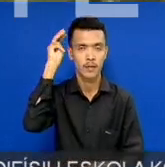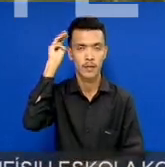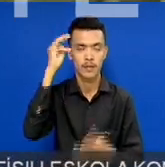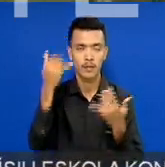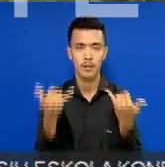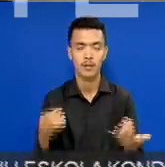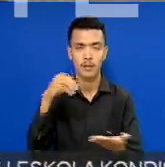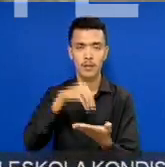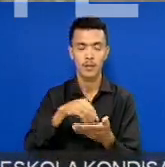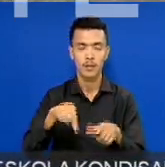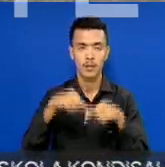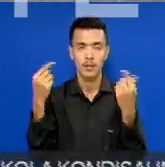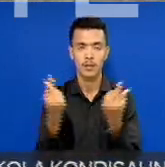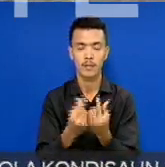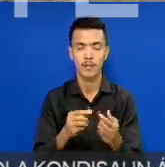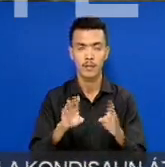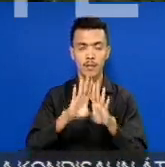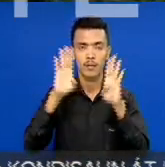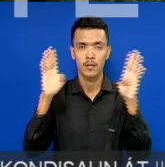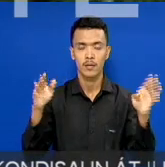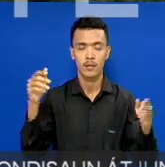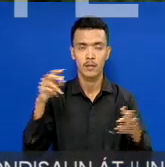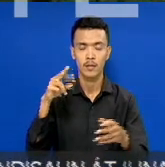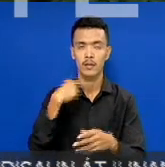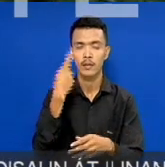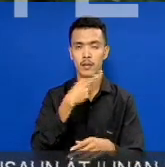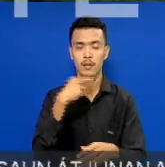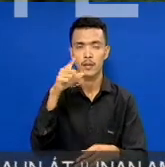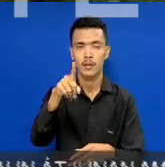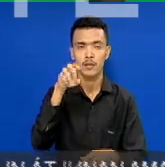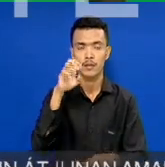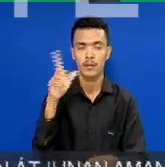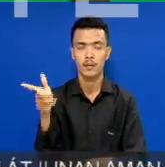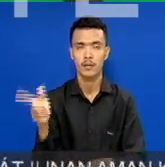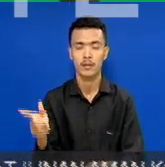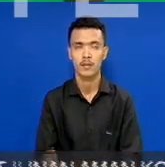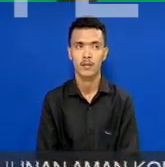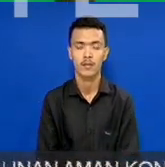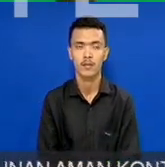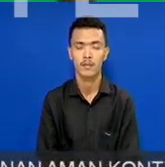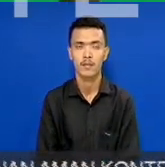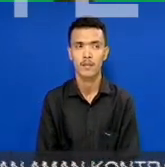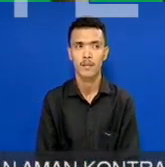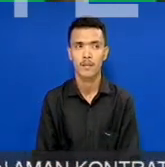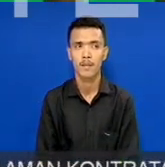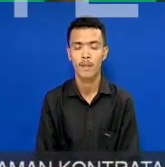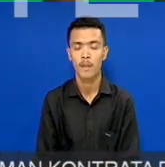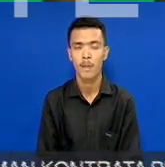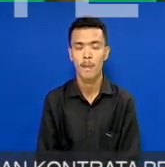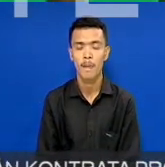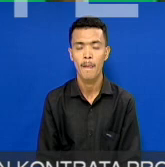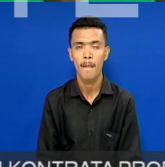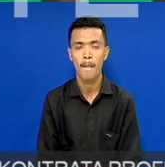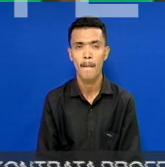destaca um equipamento pesado, roda reativa, natar hectares atucida Rua Nulu. Pada hal normalisasi itu ni kanal irigasi awak